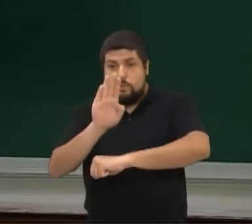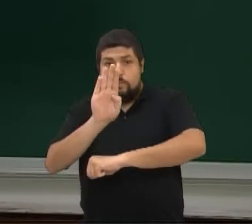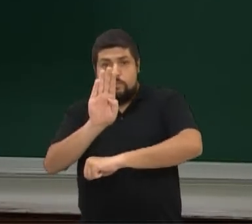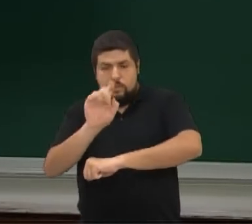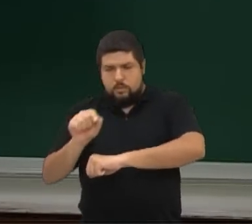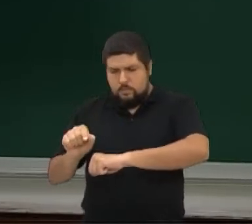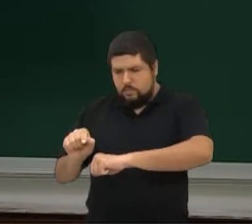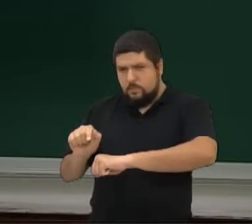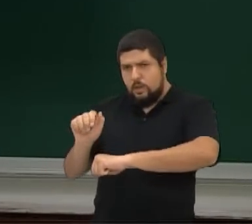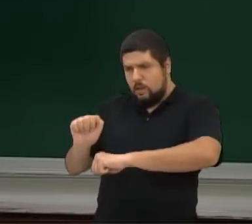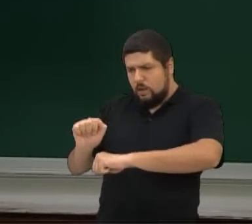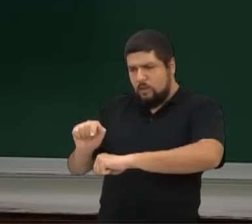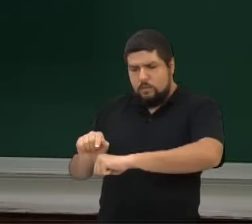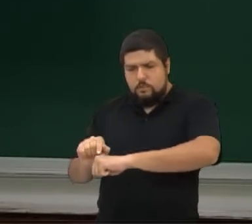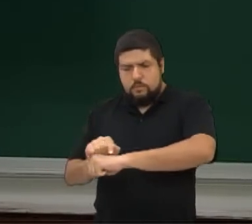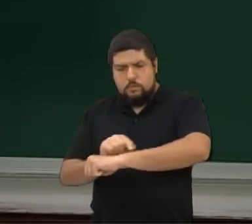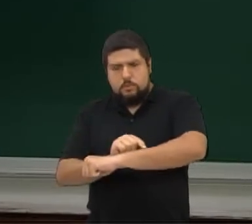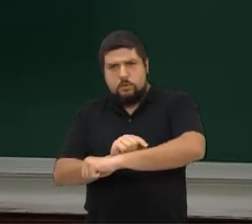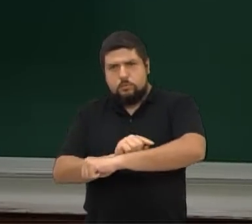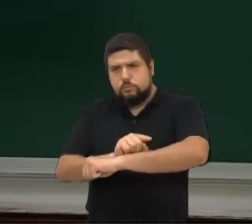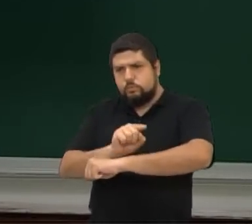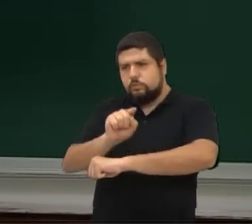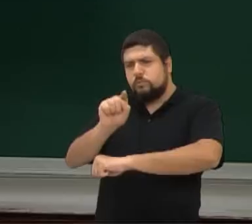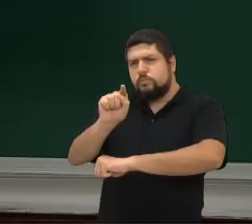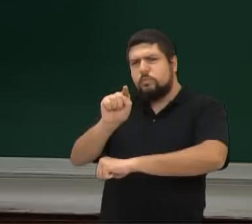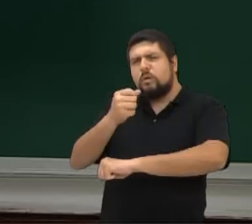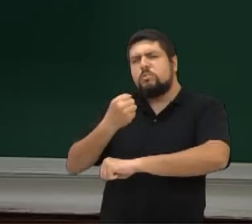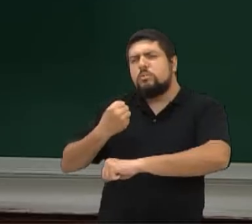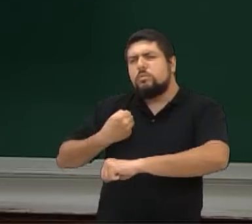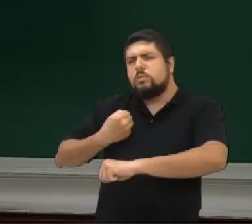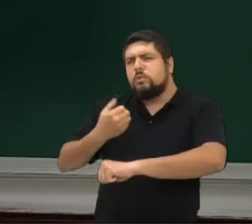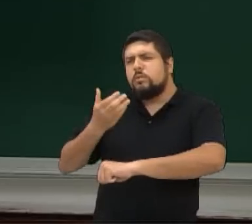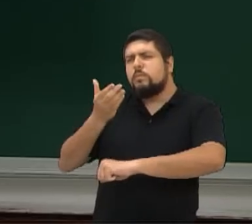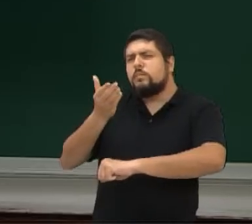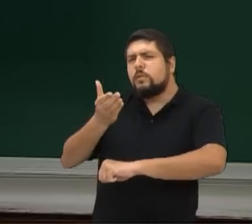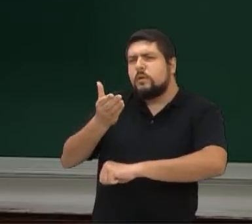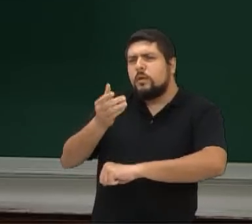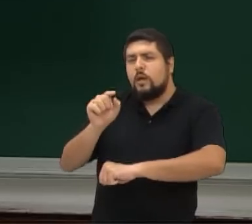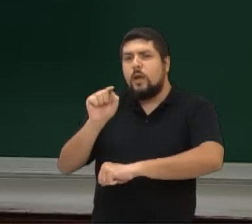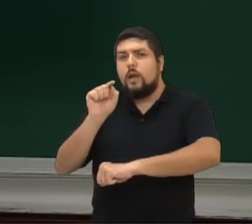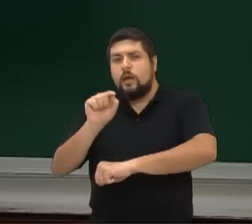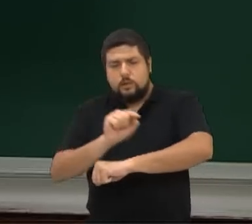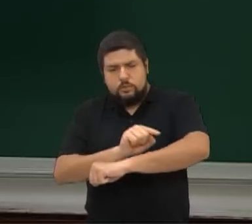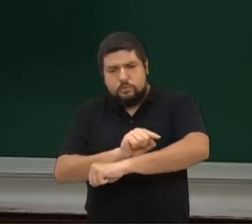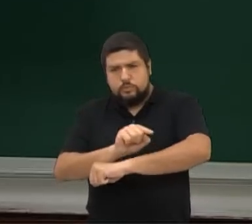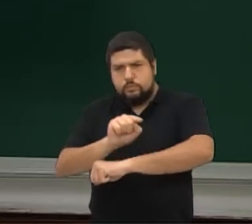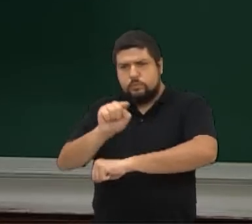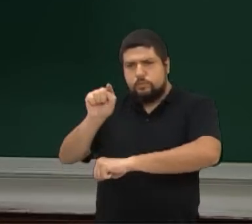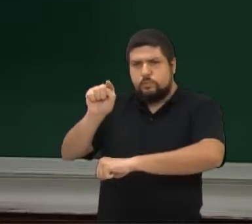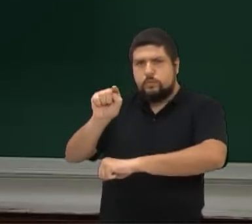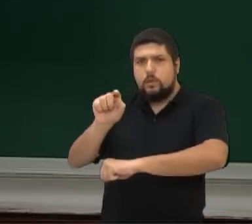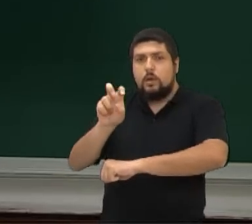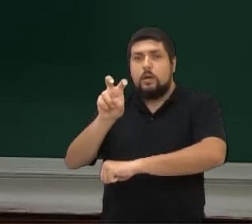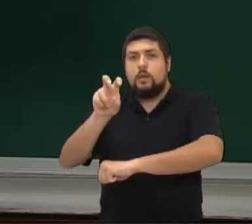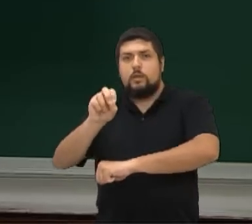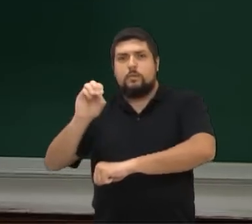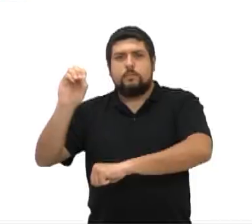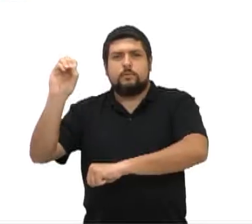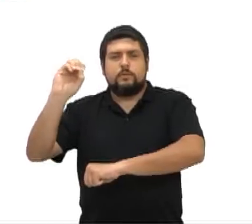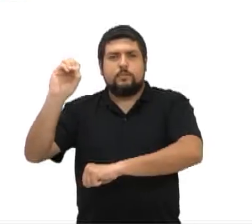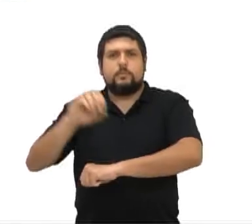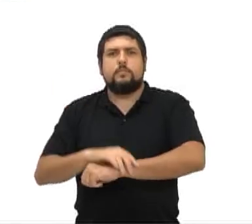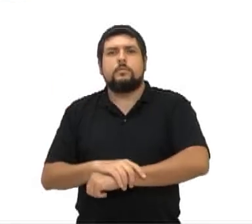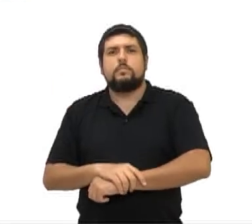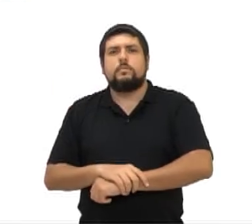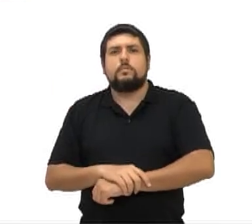intercepta com relação ao nosso transferidor. Então, ele intercepta em cima do ângulo de 50 graus.